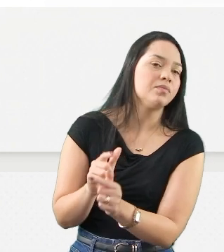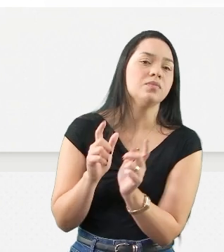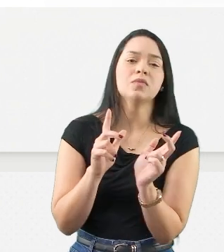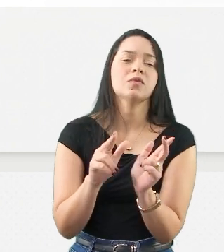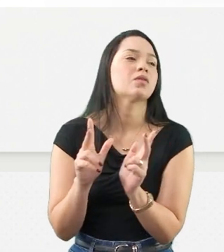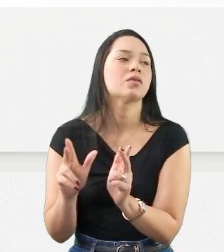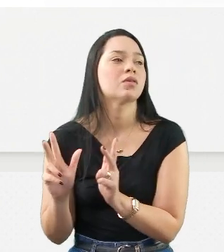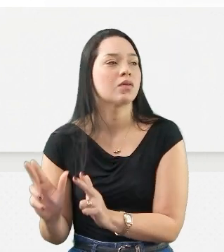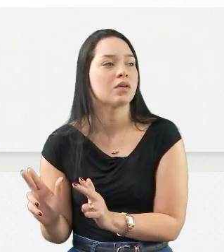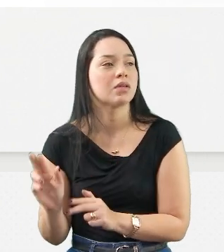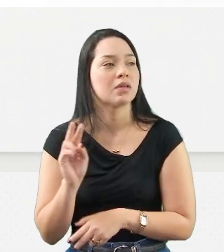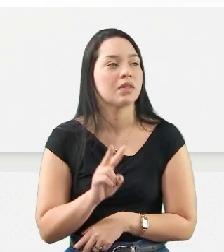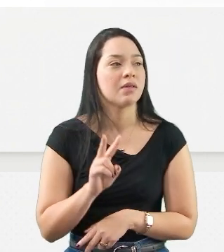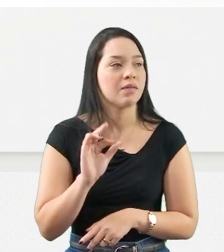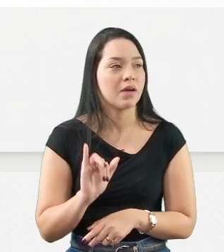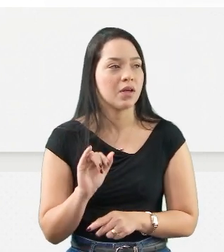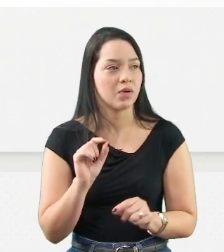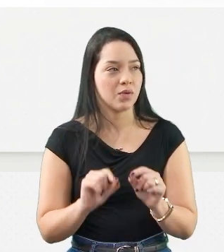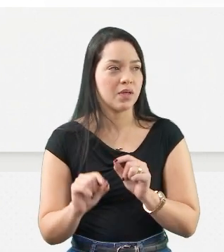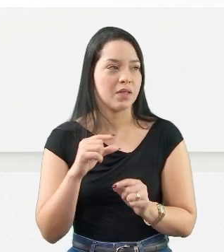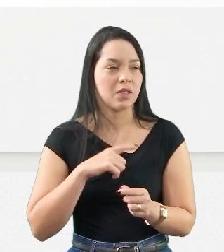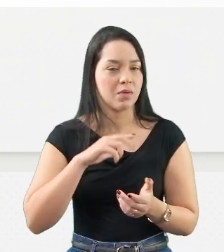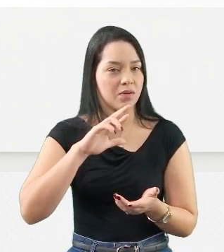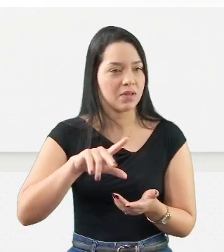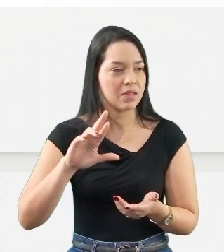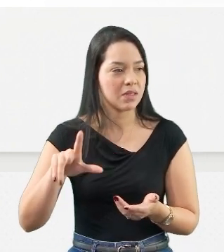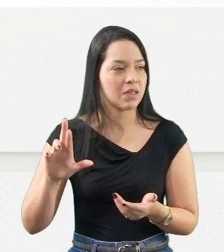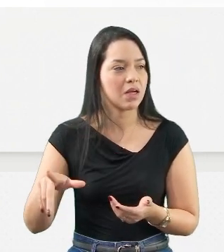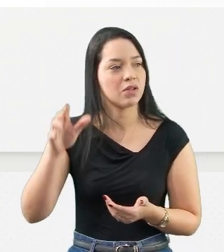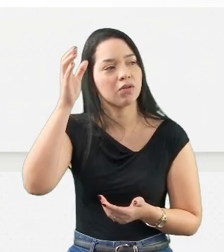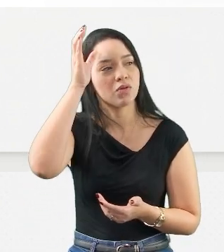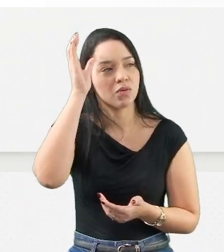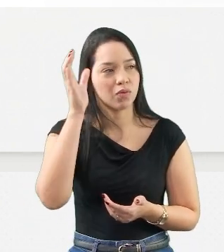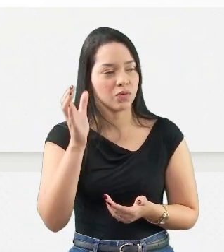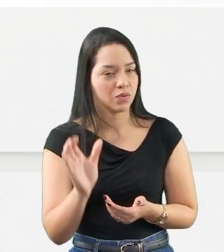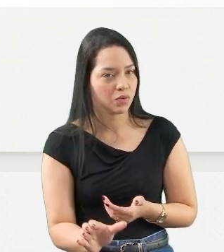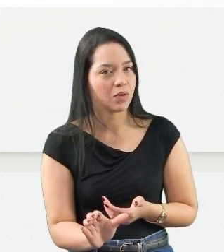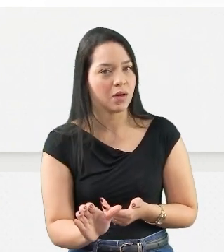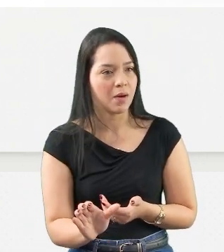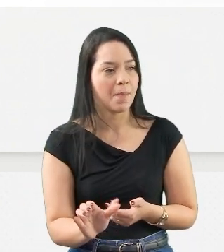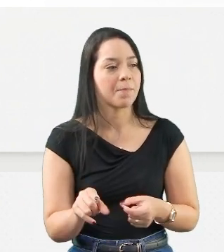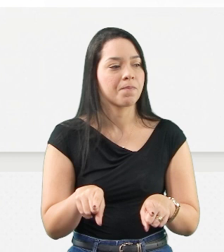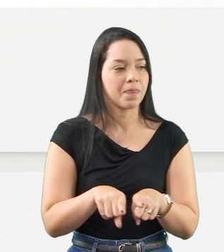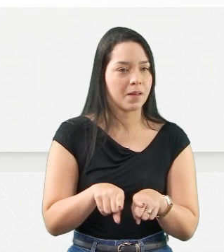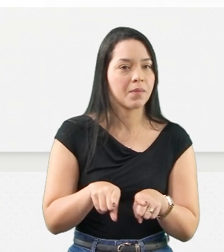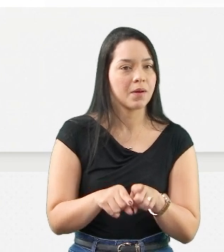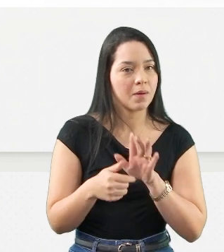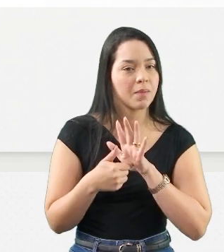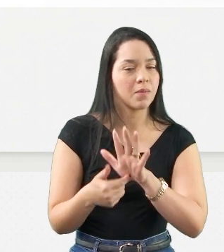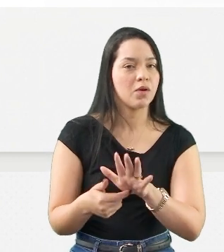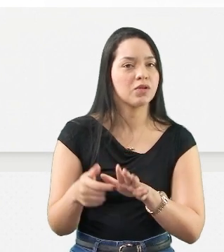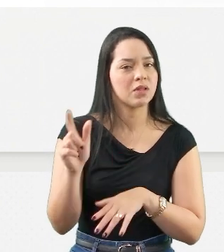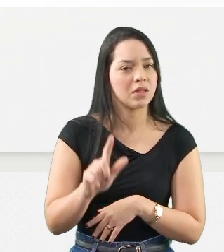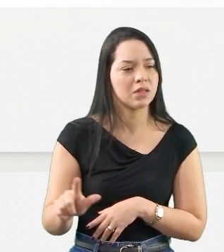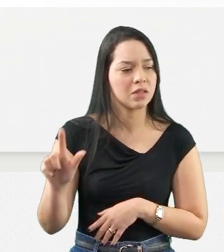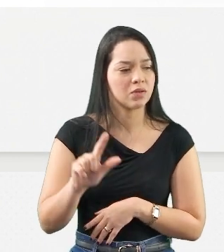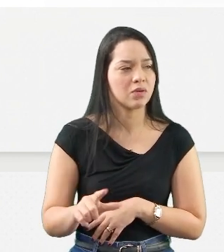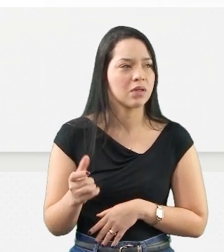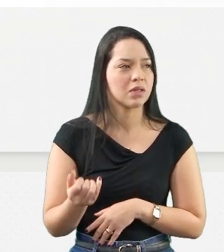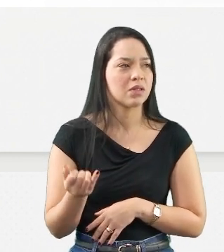iguais. E isso vai refletir o quê? Numa diversidade cultural, e essa diversidade cultural, ela é refletida na literatura. Se vocês